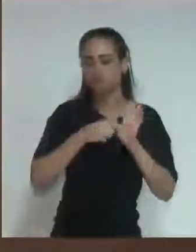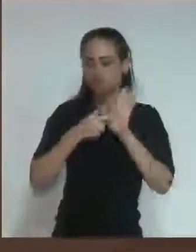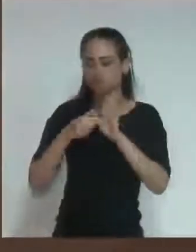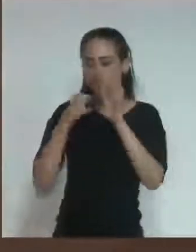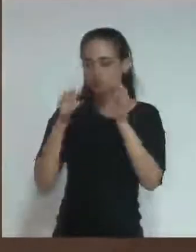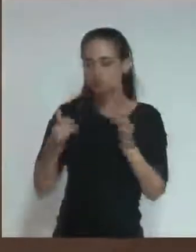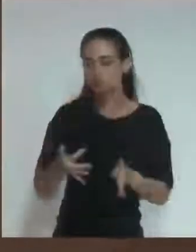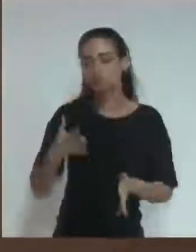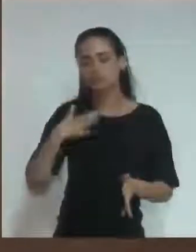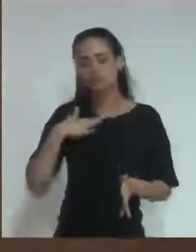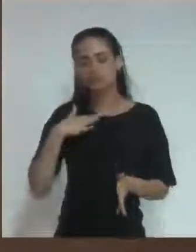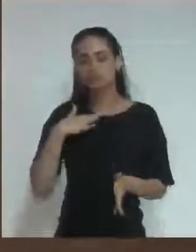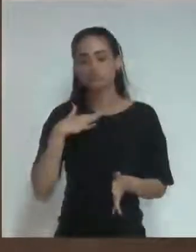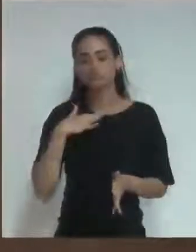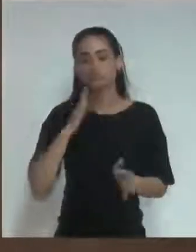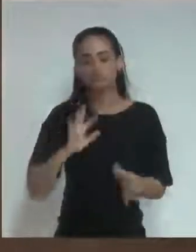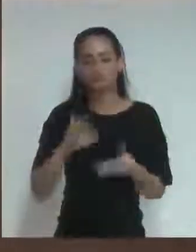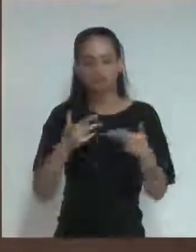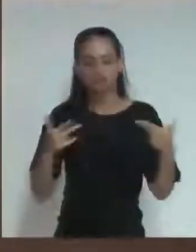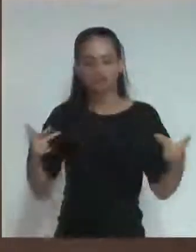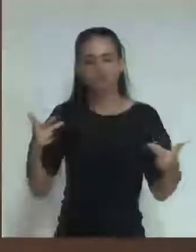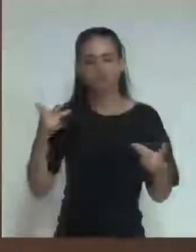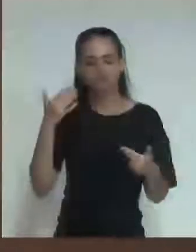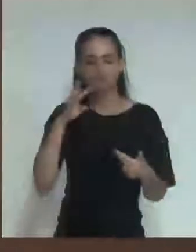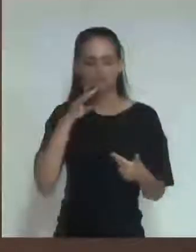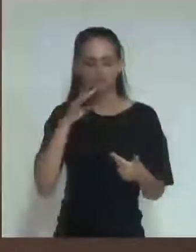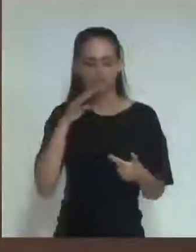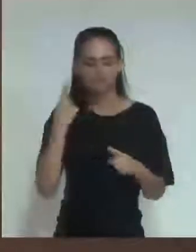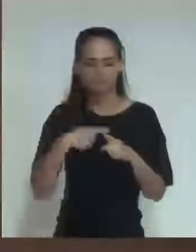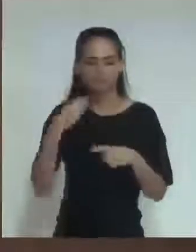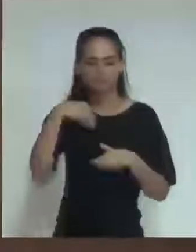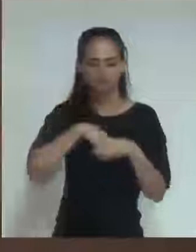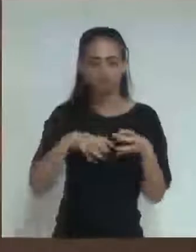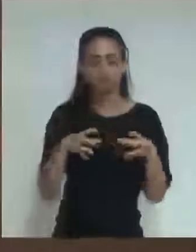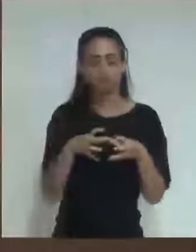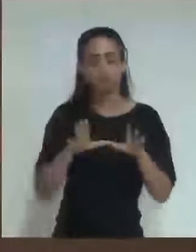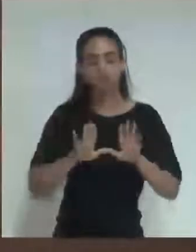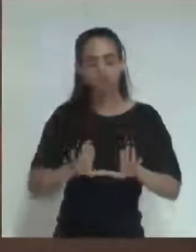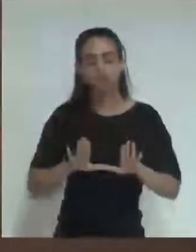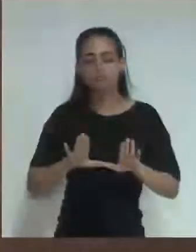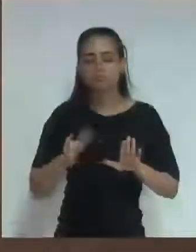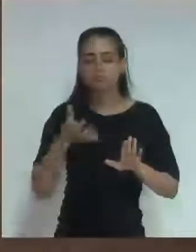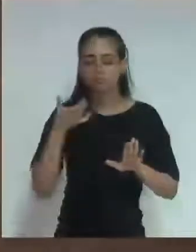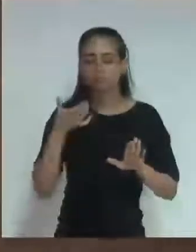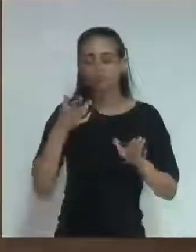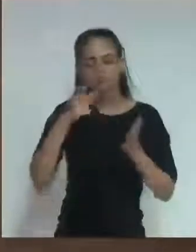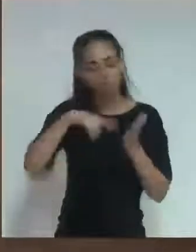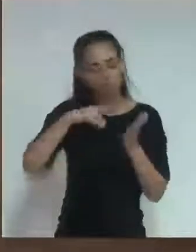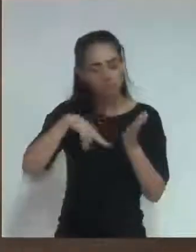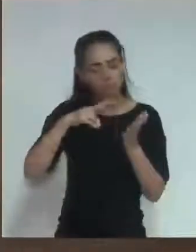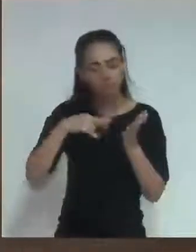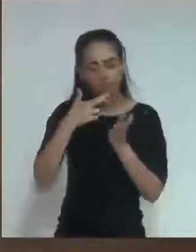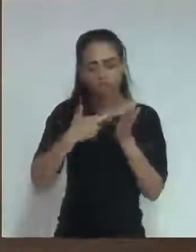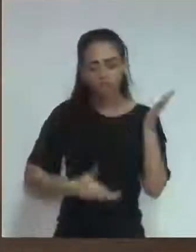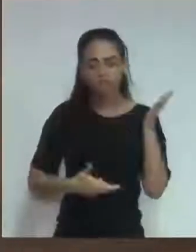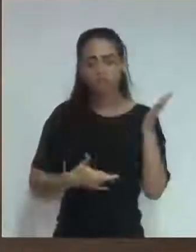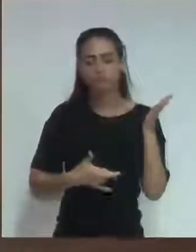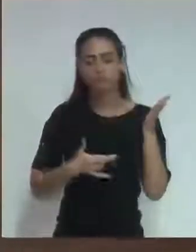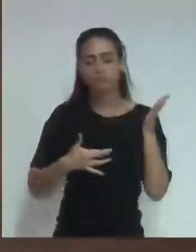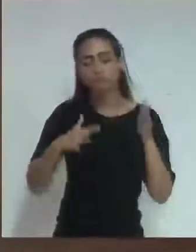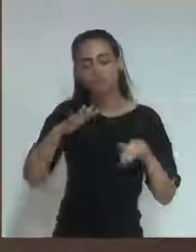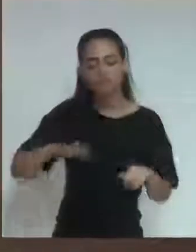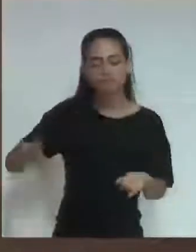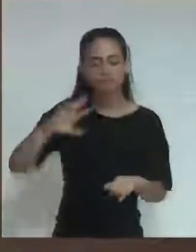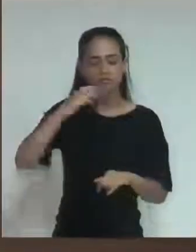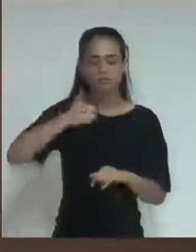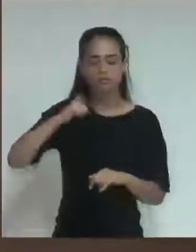da questão, em função da própria CPI, mas não total, né? Vou procurar analisar o relatório, fazer uma avaliação geral e